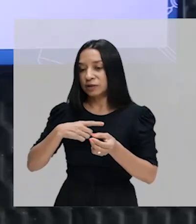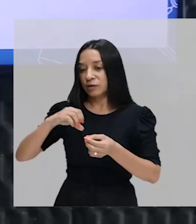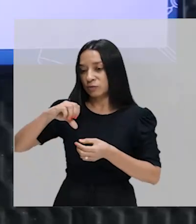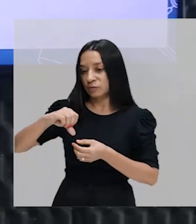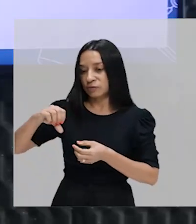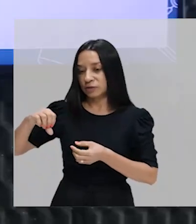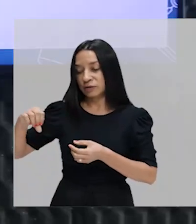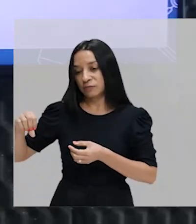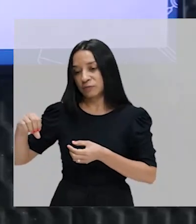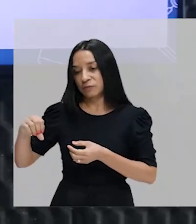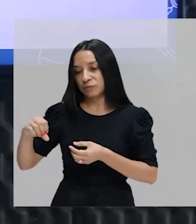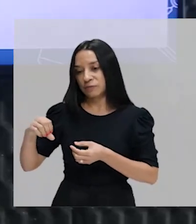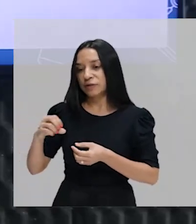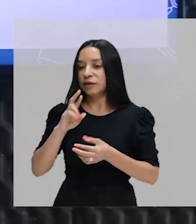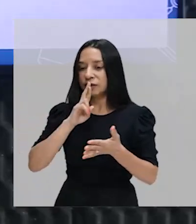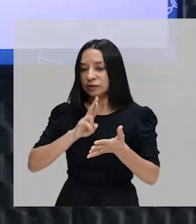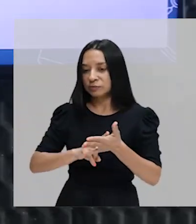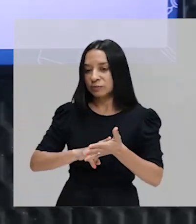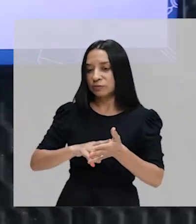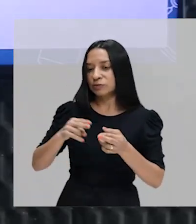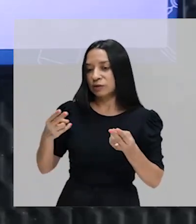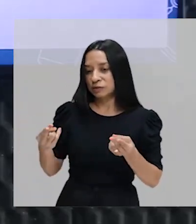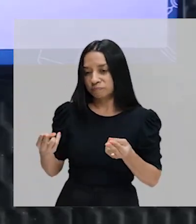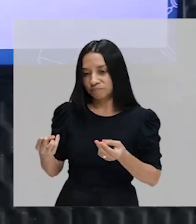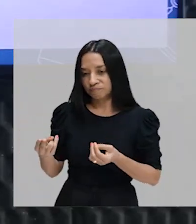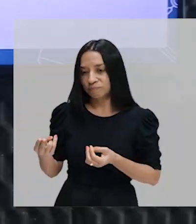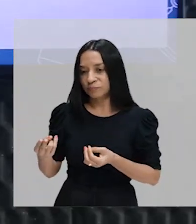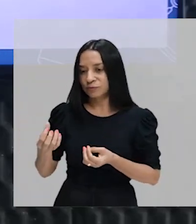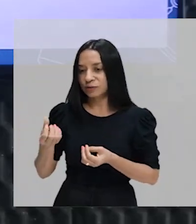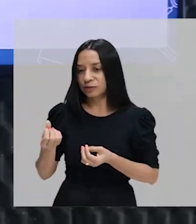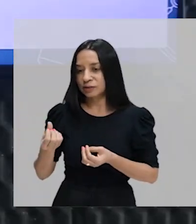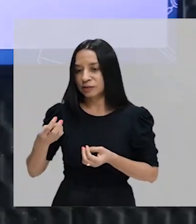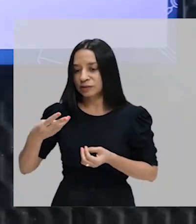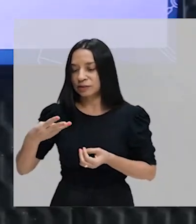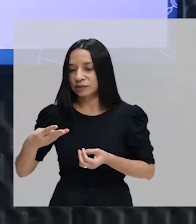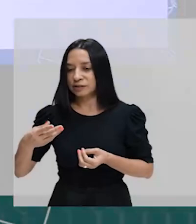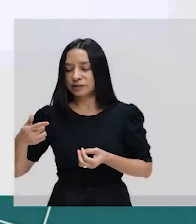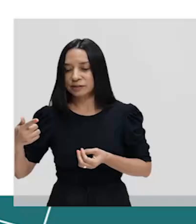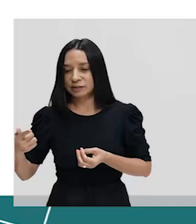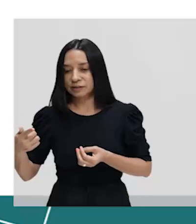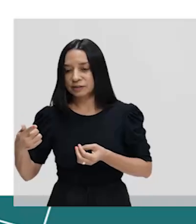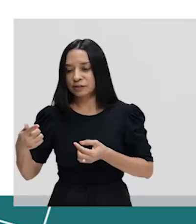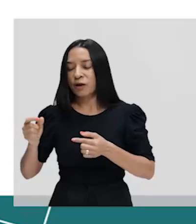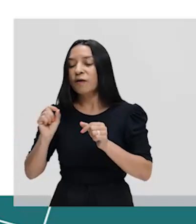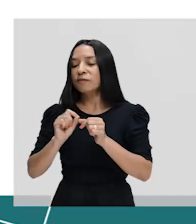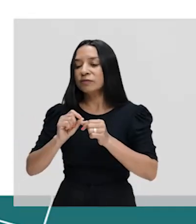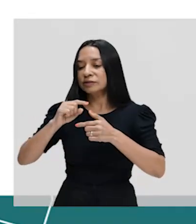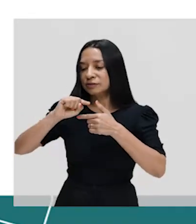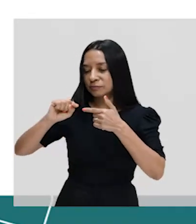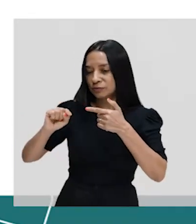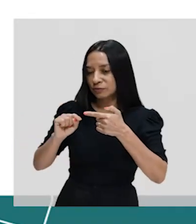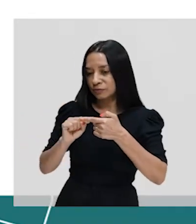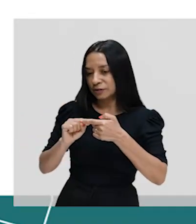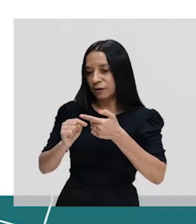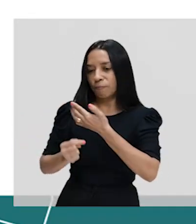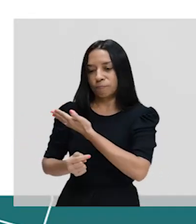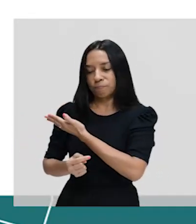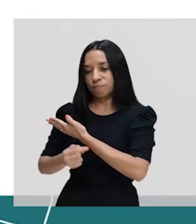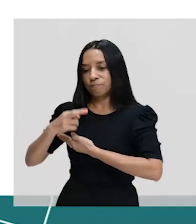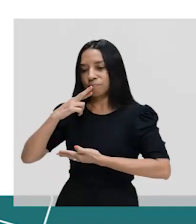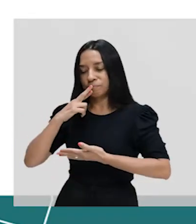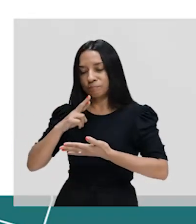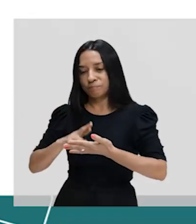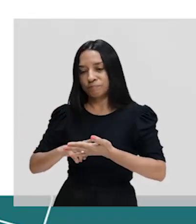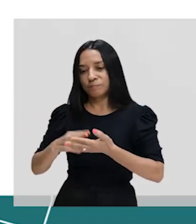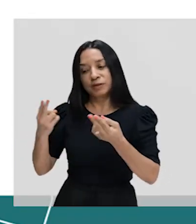o resultado deu 637. Fazendo a divisão, a minha fração geratriz é 637 dividido por 99.